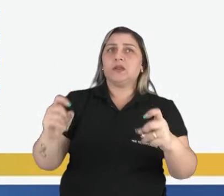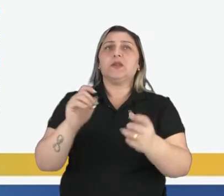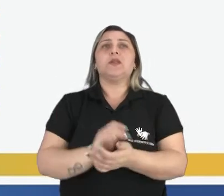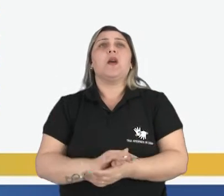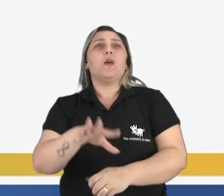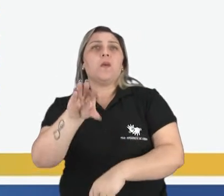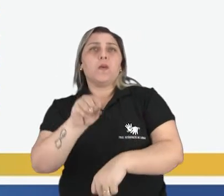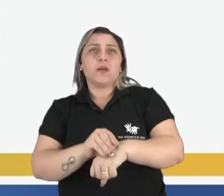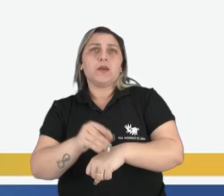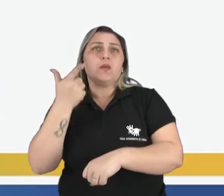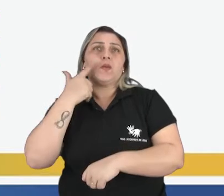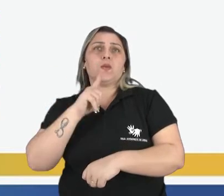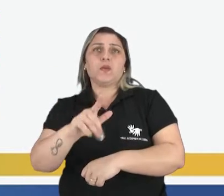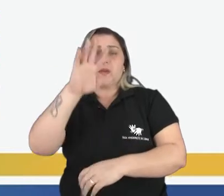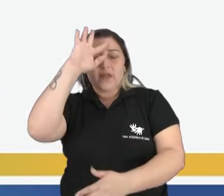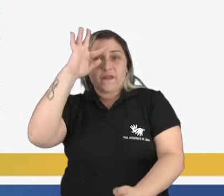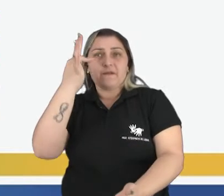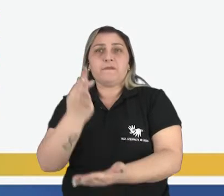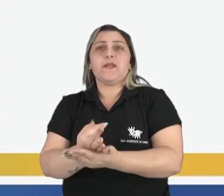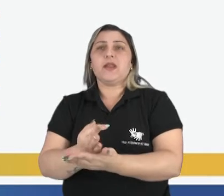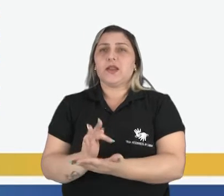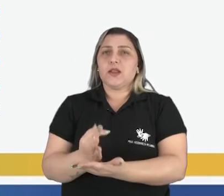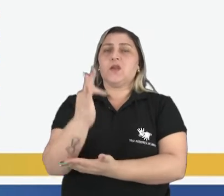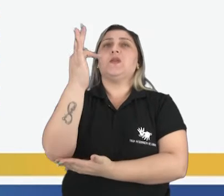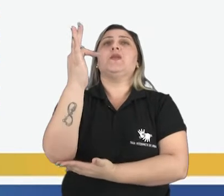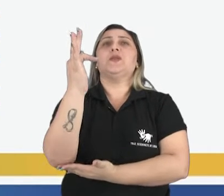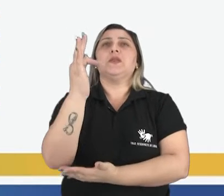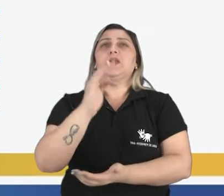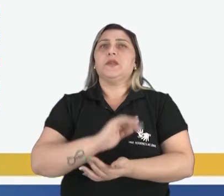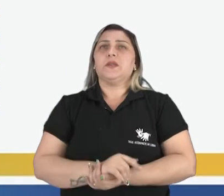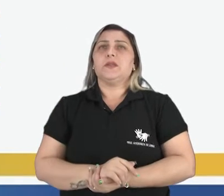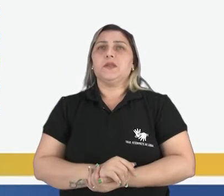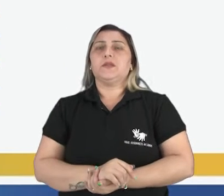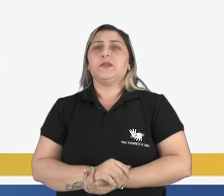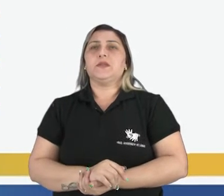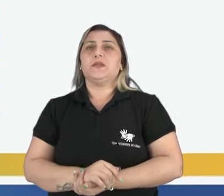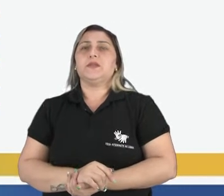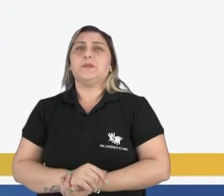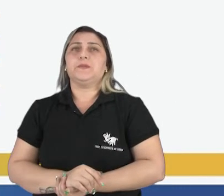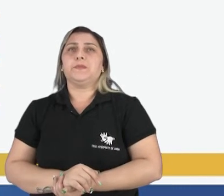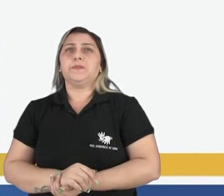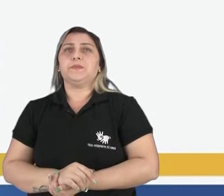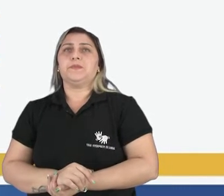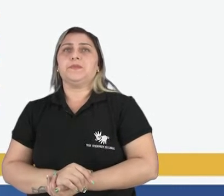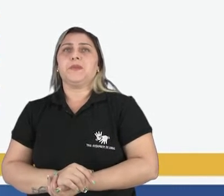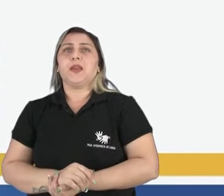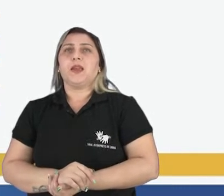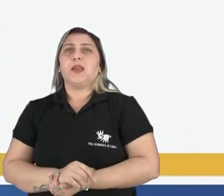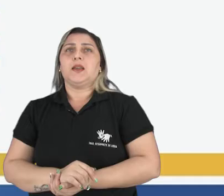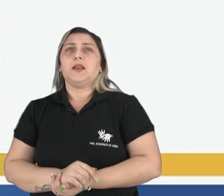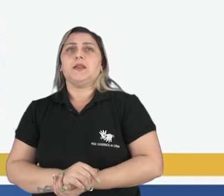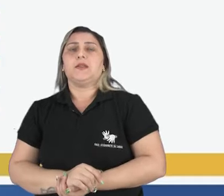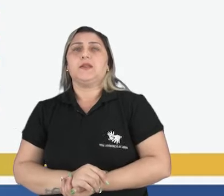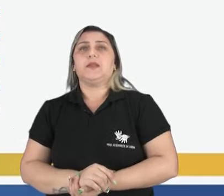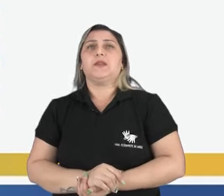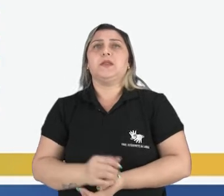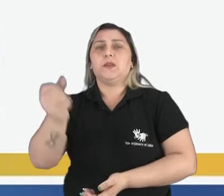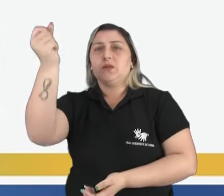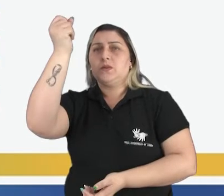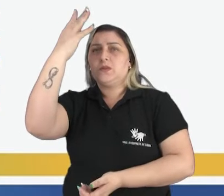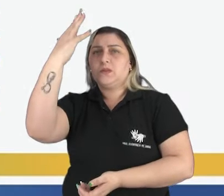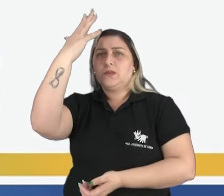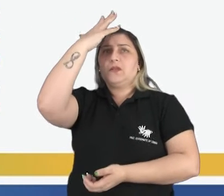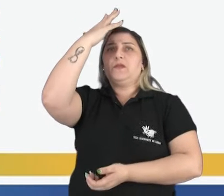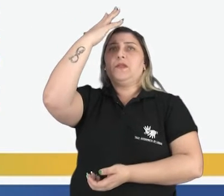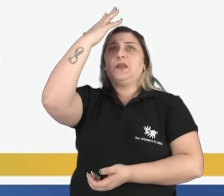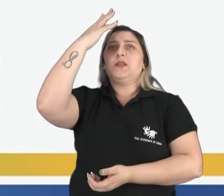conhecimento teológico, comparando ao conhecimento científico. Por exemplo, conhecimento adquirido a partir da fé teológica, né? Teo, Deus, é o